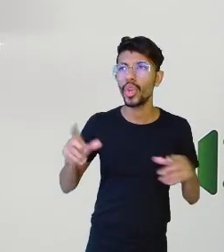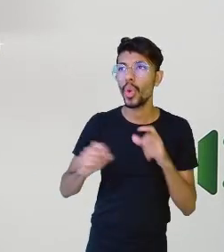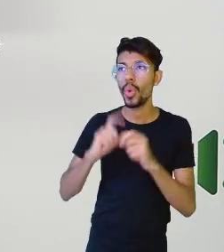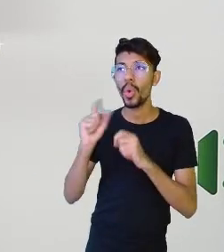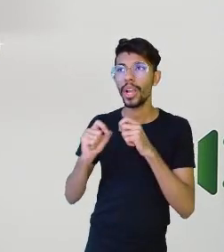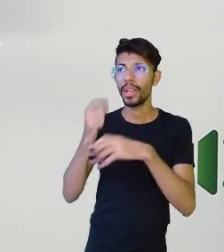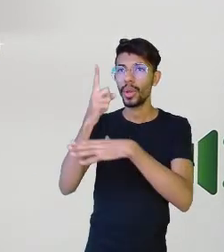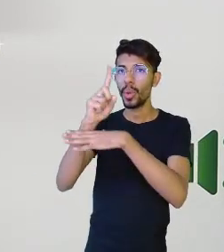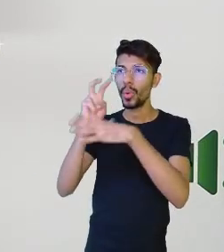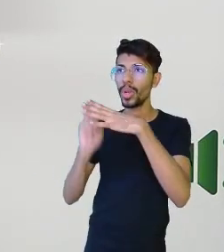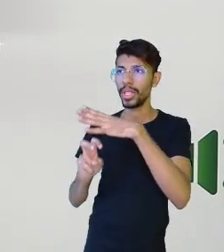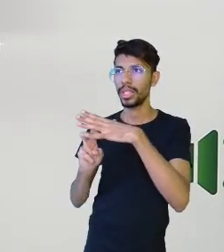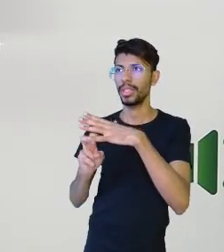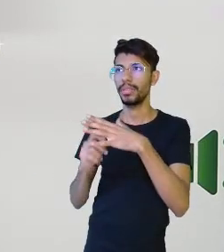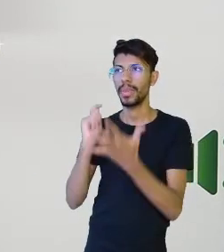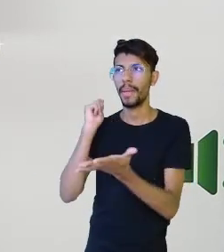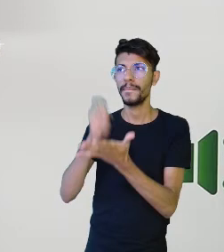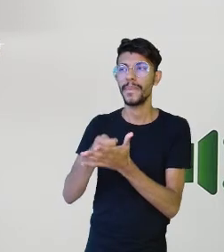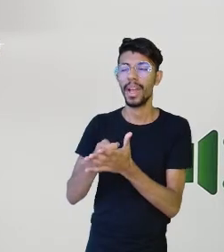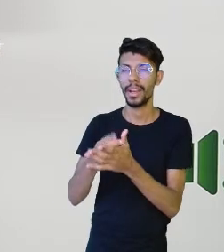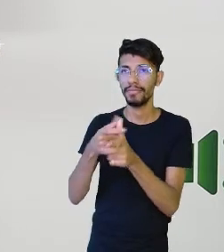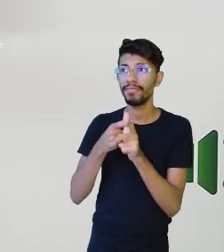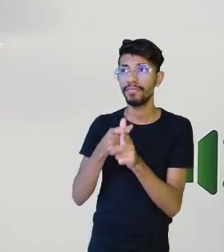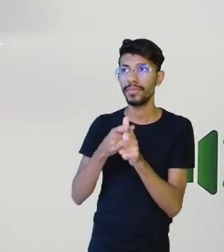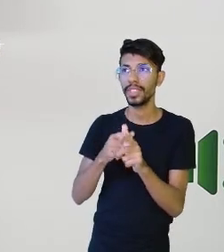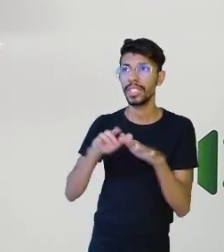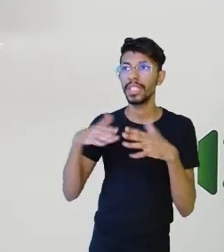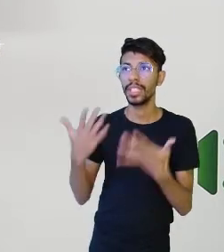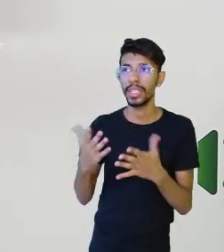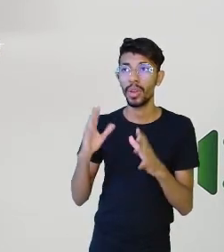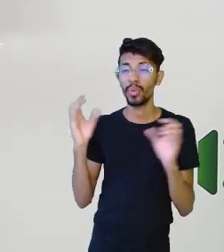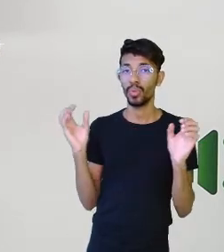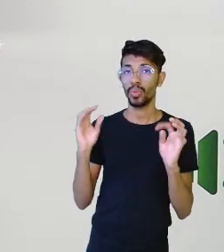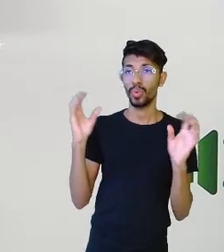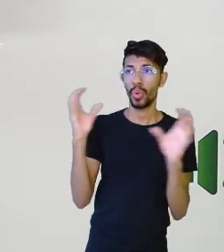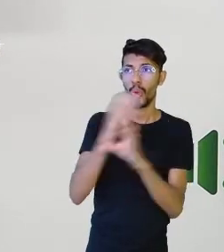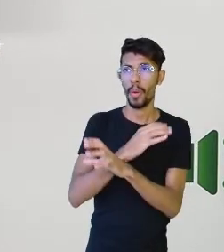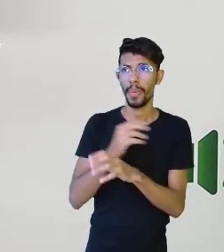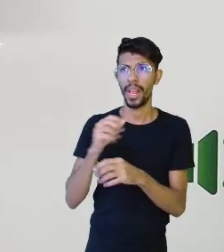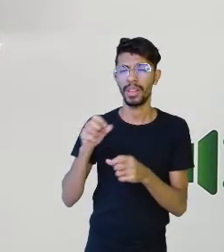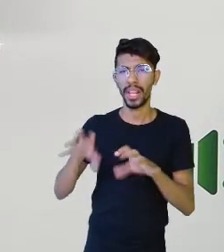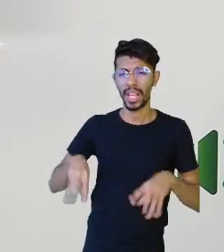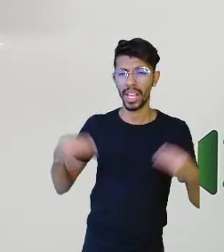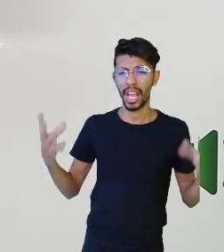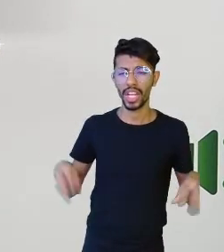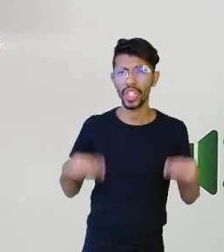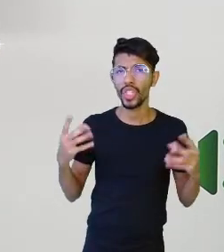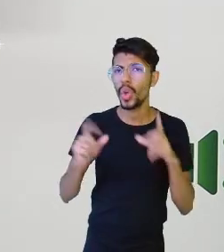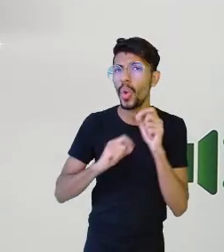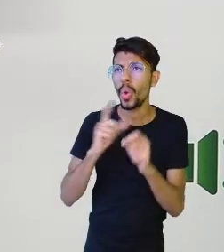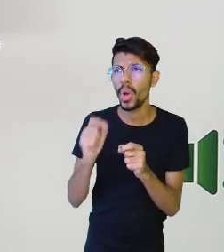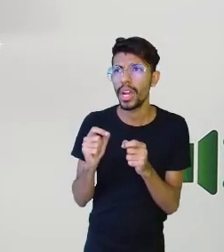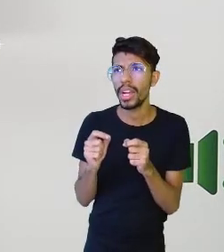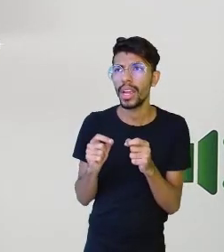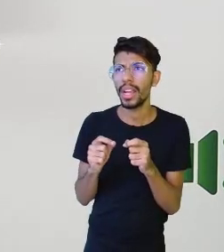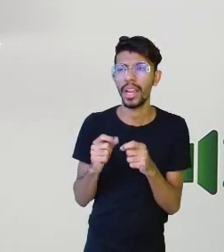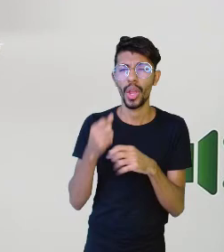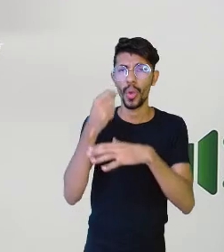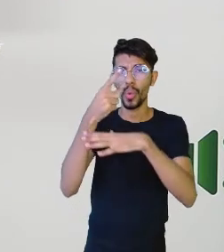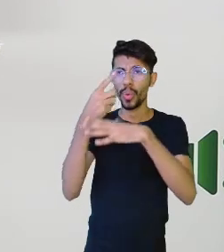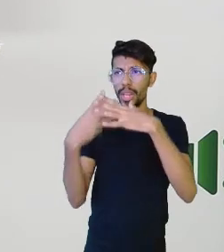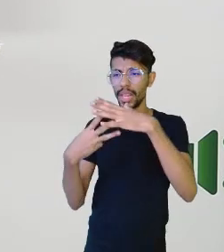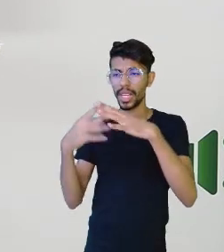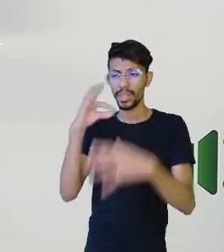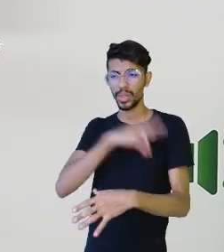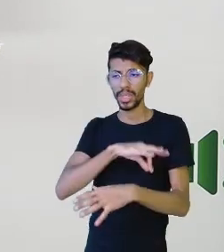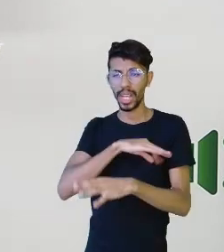No total, ele gastou 1/3 do salário. Isso é verdade? Se eu adicionar, se eu fizer